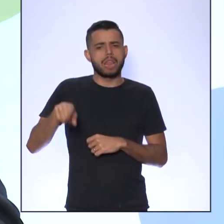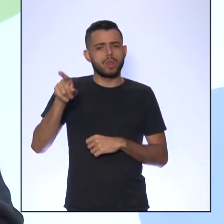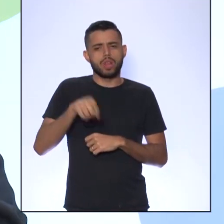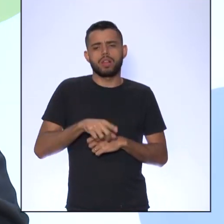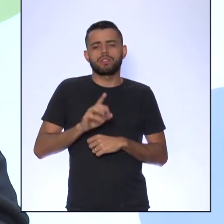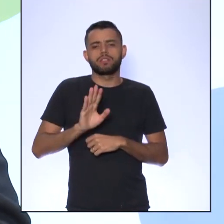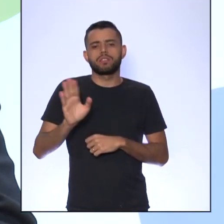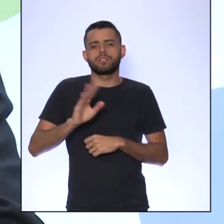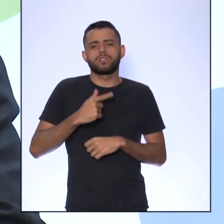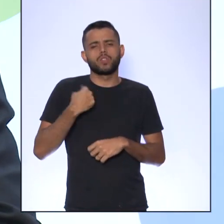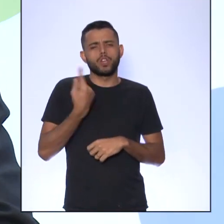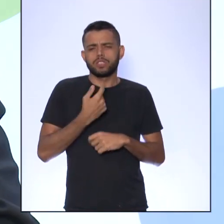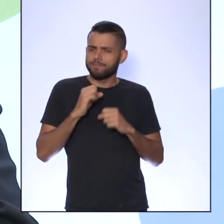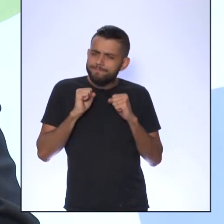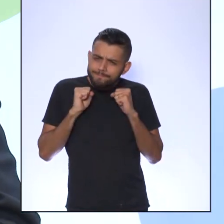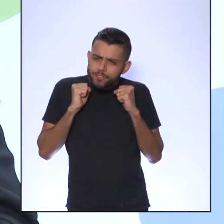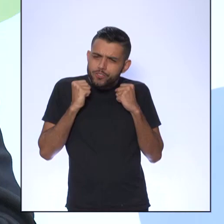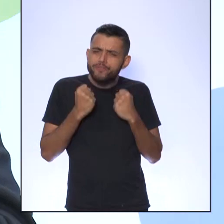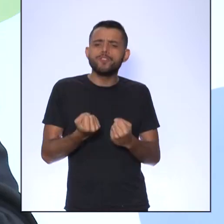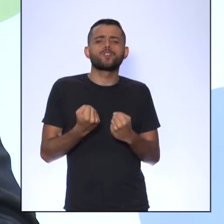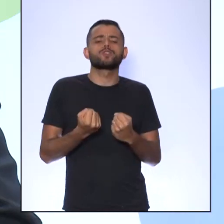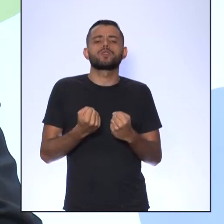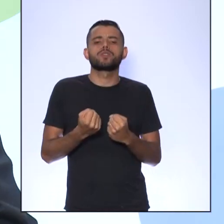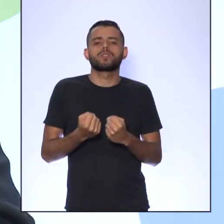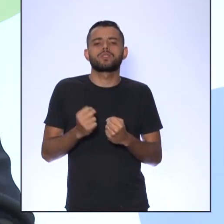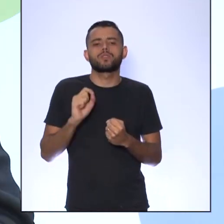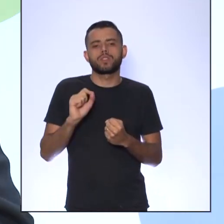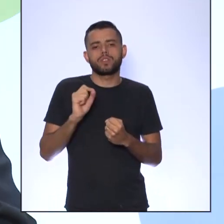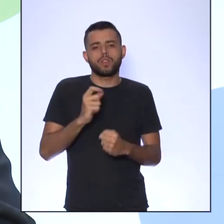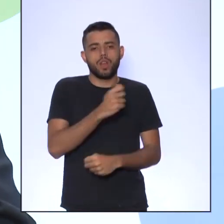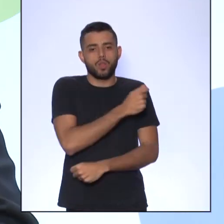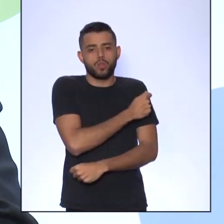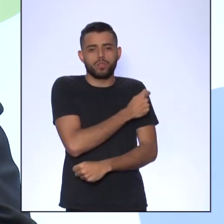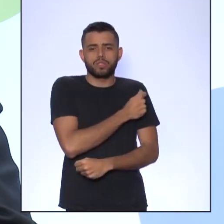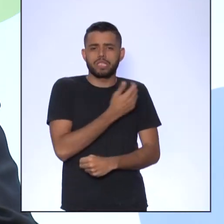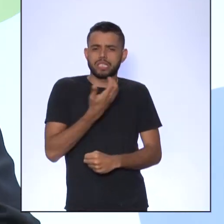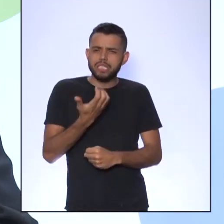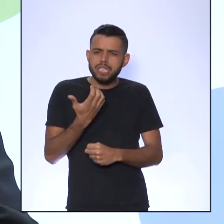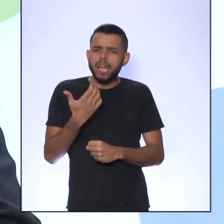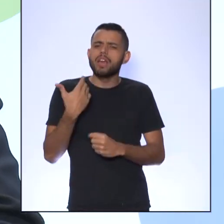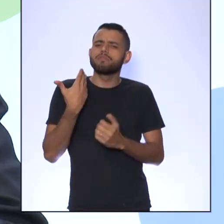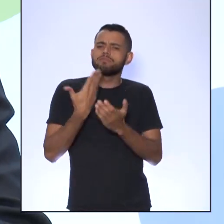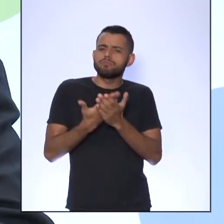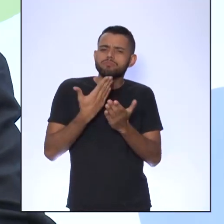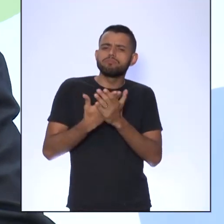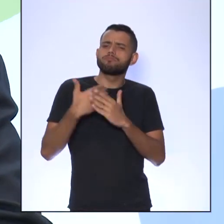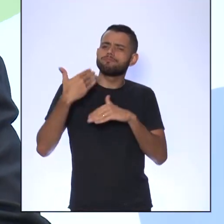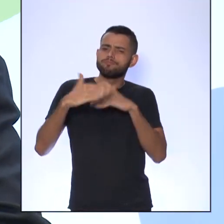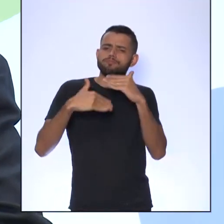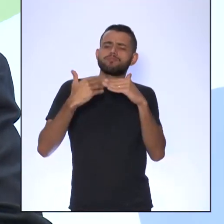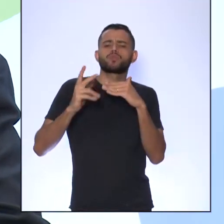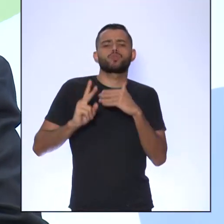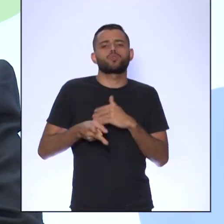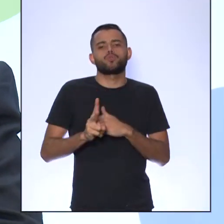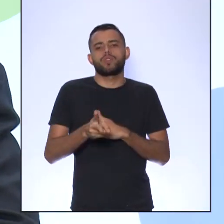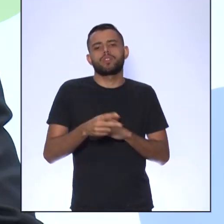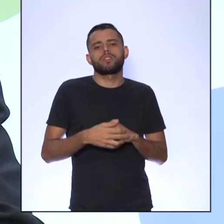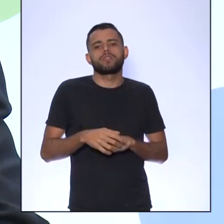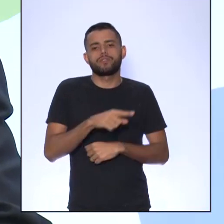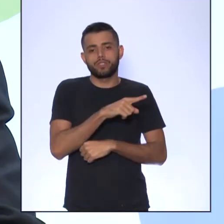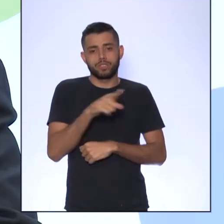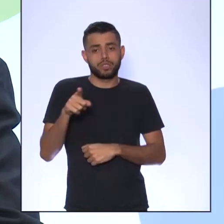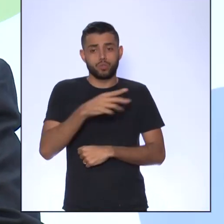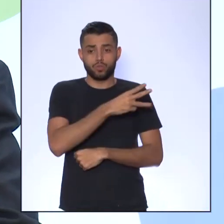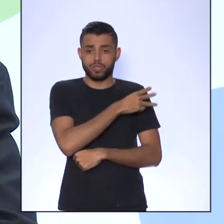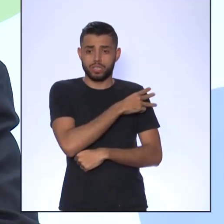nós vamos fazer um esforço muito grande para que o aluno que quiser continuar progredindo, crescendo. Nós temos vocês no terceiro ano,